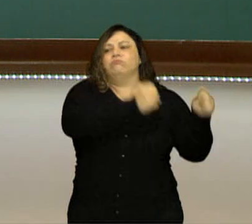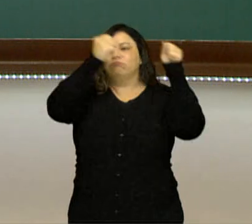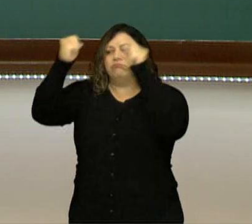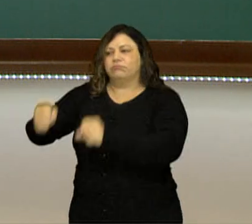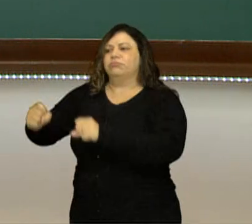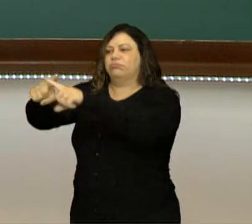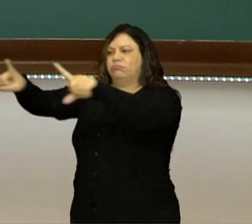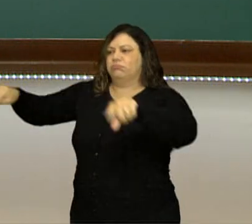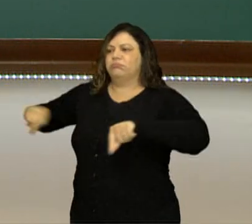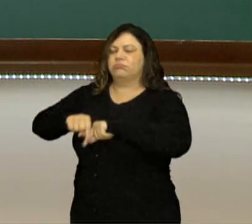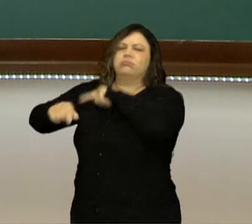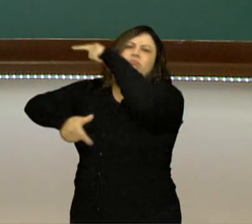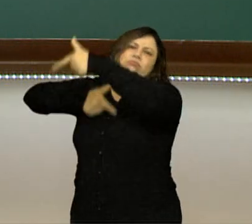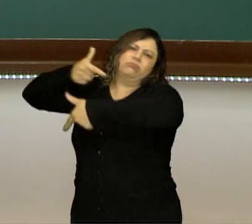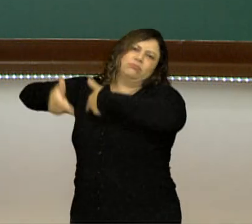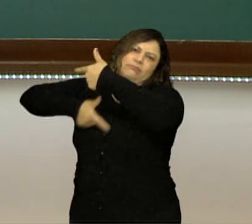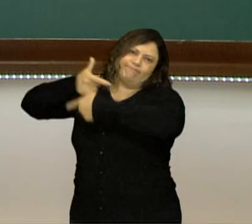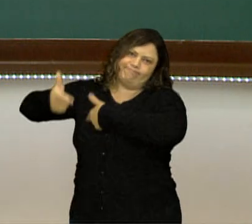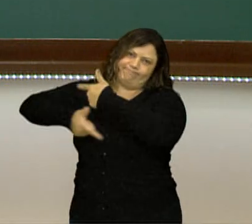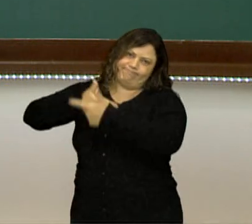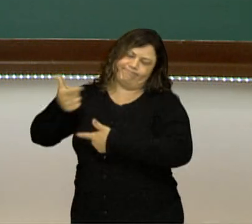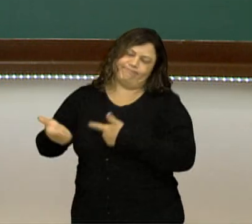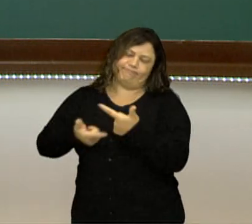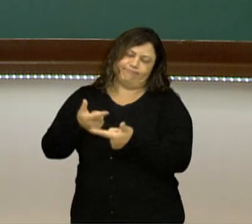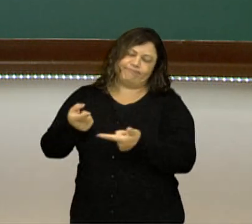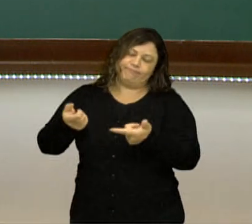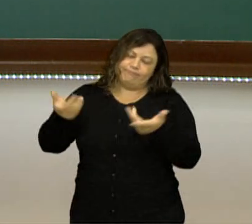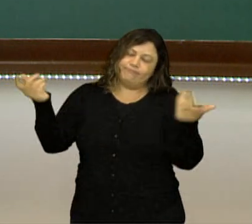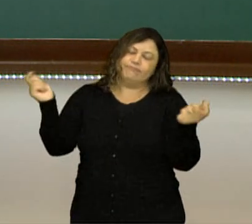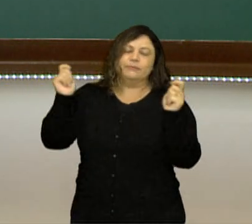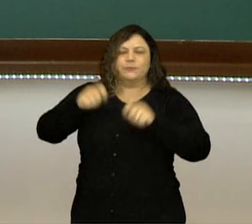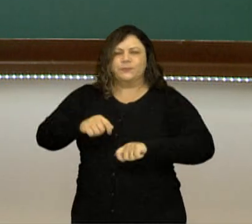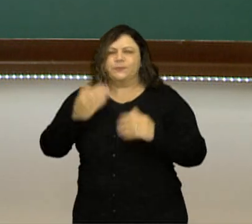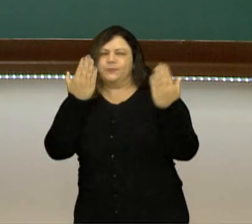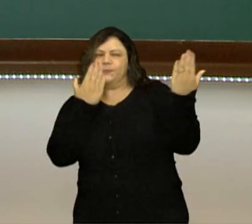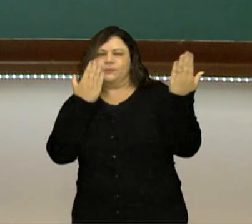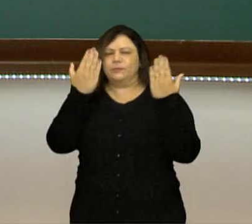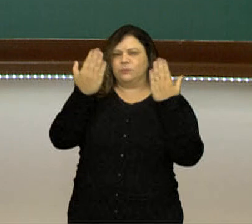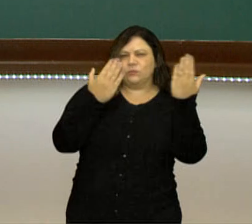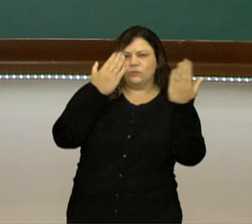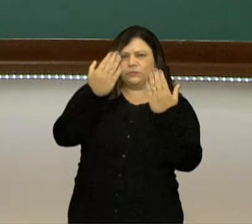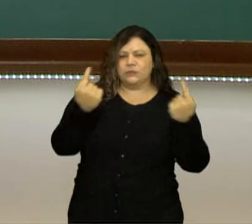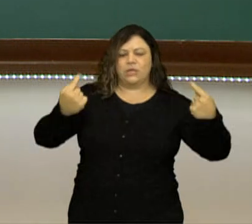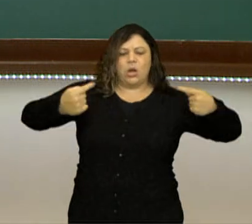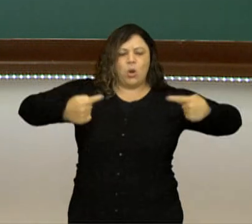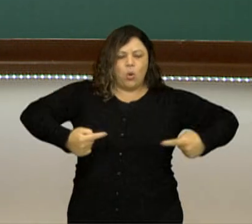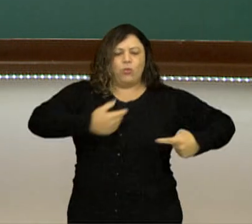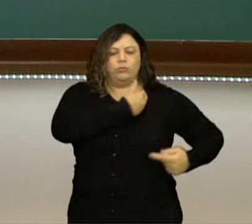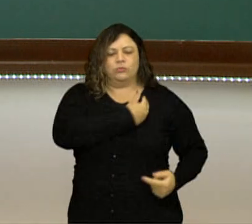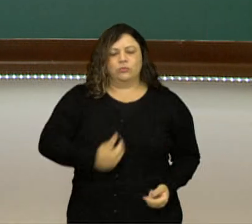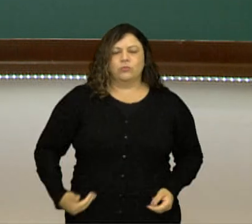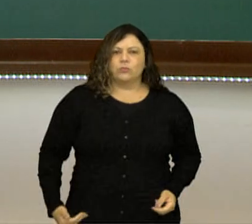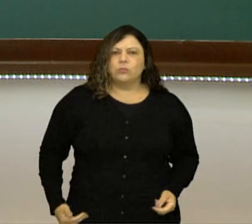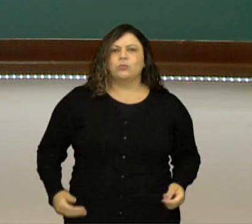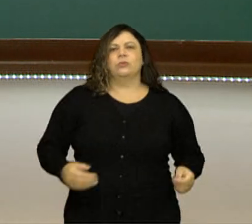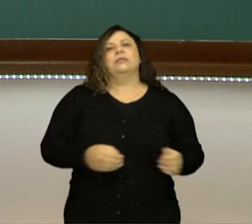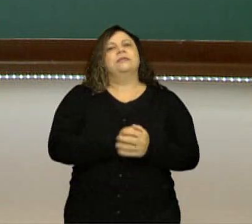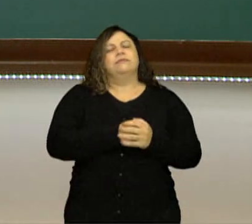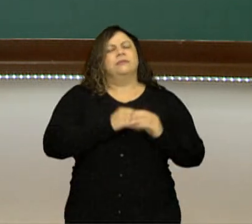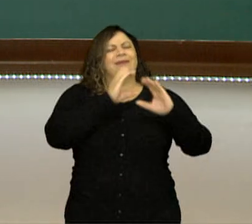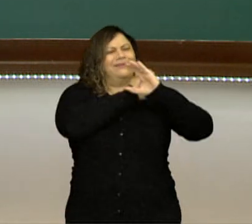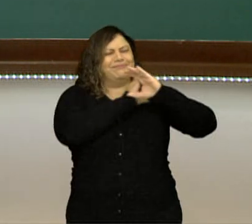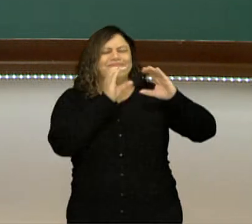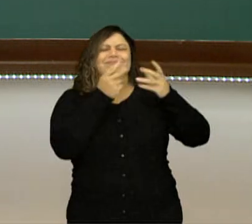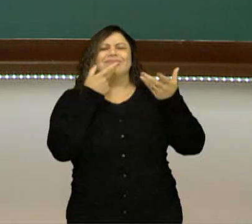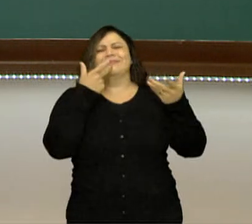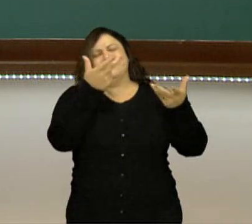trabalhos forçados, para os gulags. Então, esses suspeitos de conspirarem contra o governo, muitas vezes confessavam, mas era uma confissão